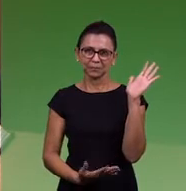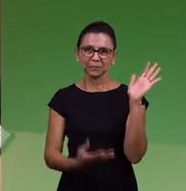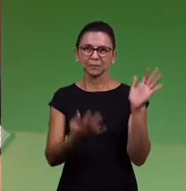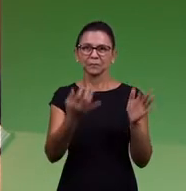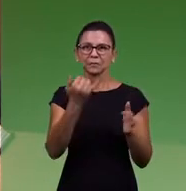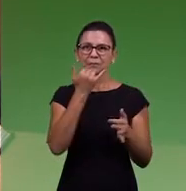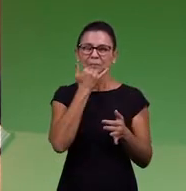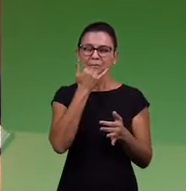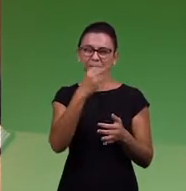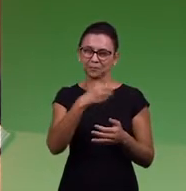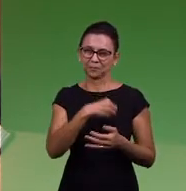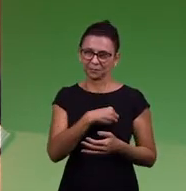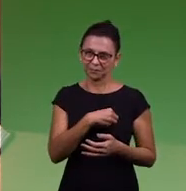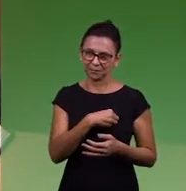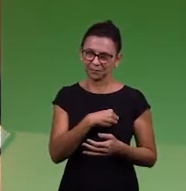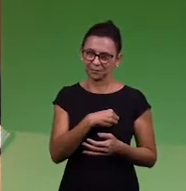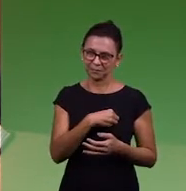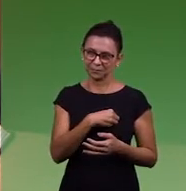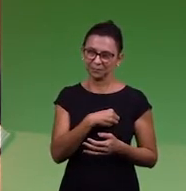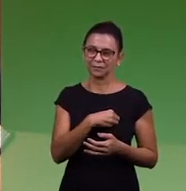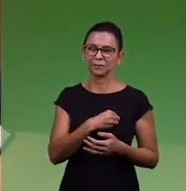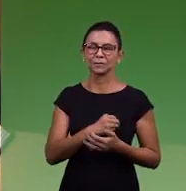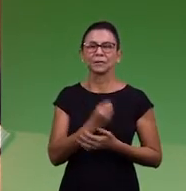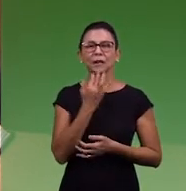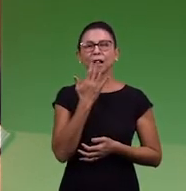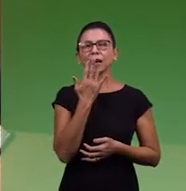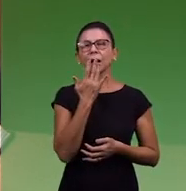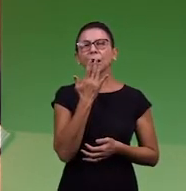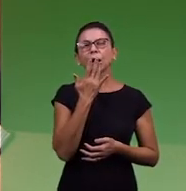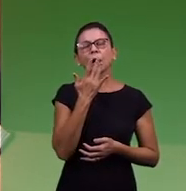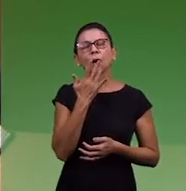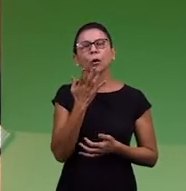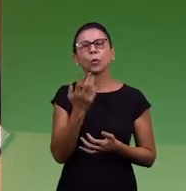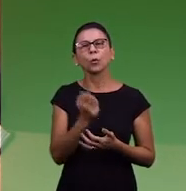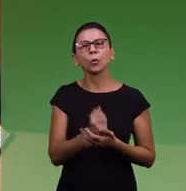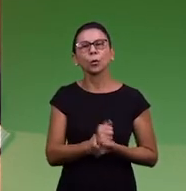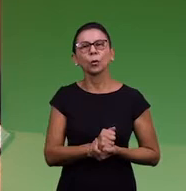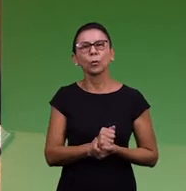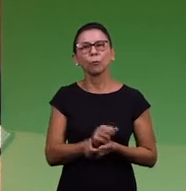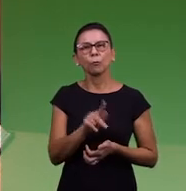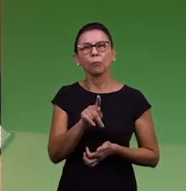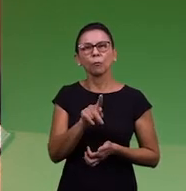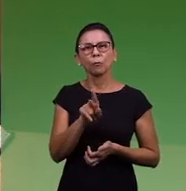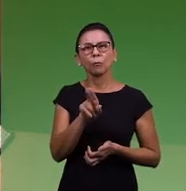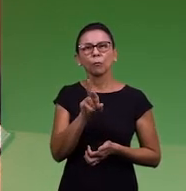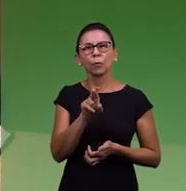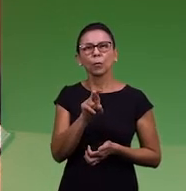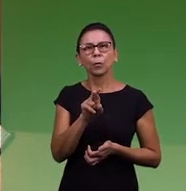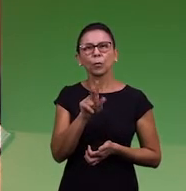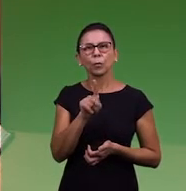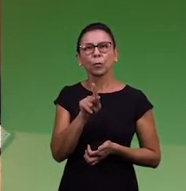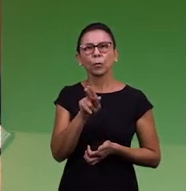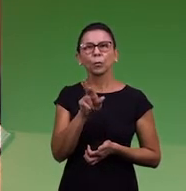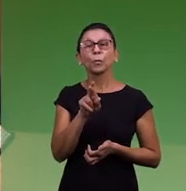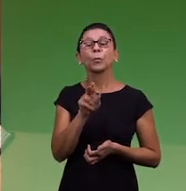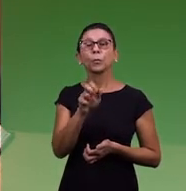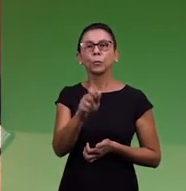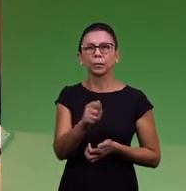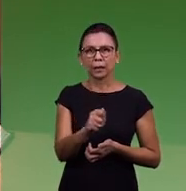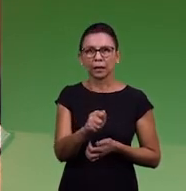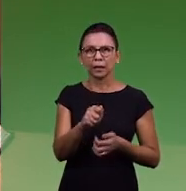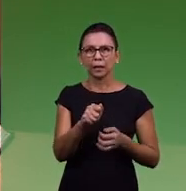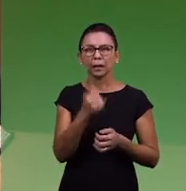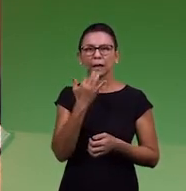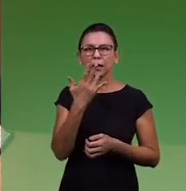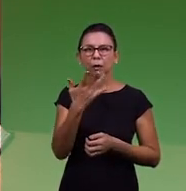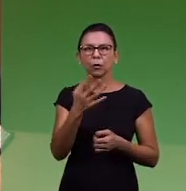de Jesus. E exatamente a cor aqui, né? O assento de púrpura, a púrpura mostrando aqui o